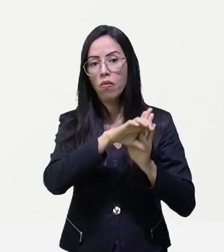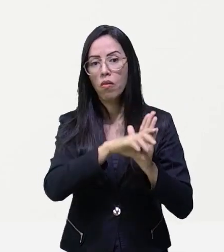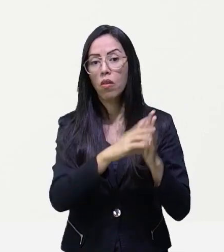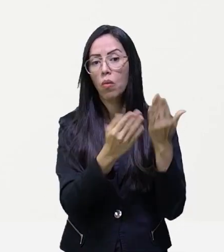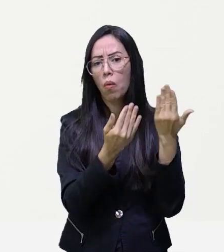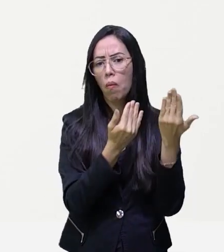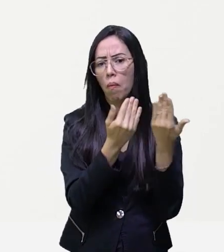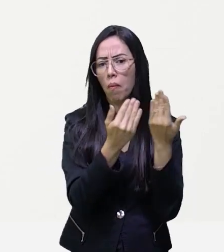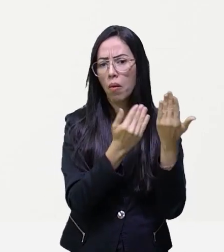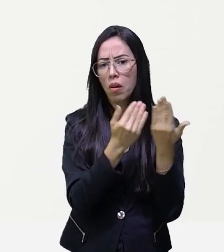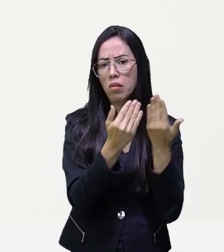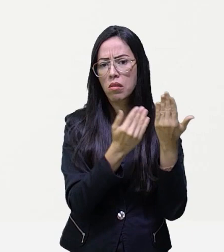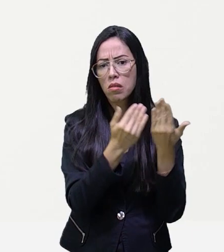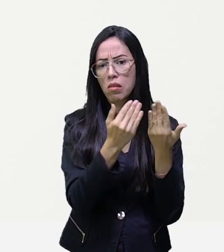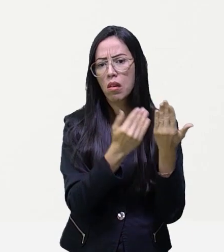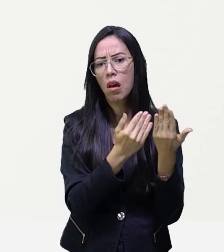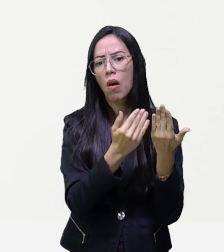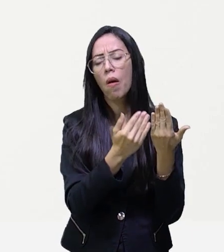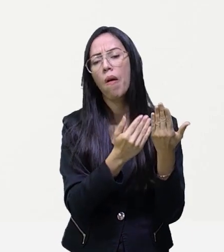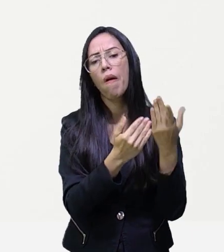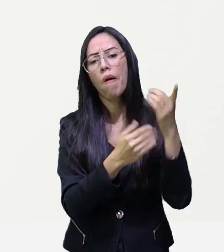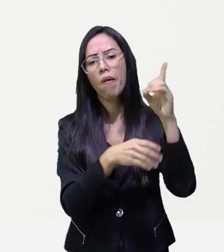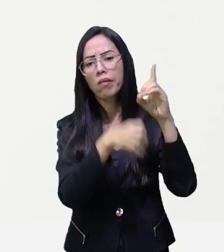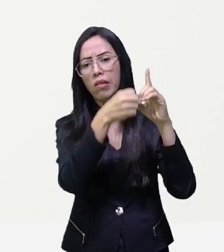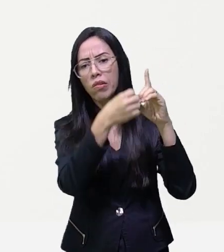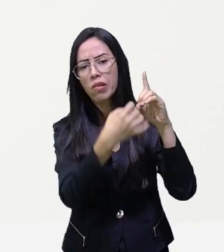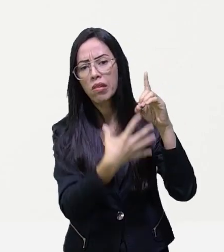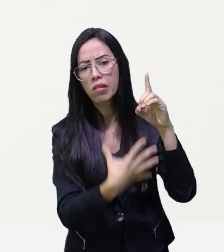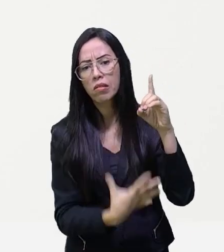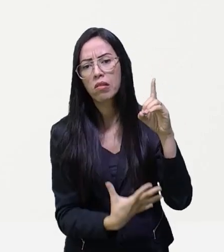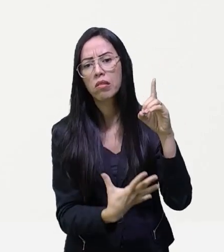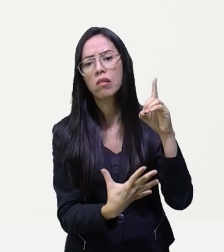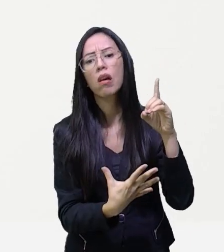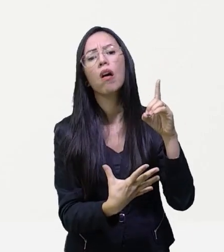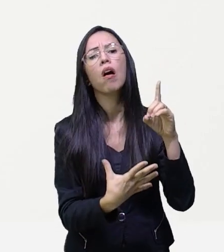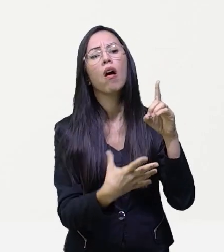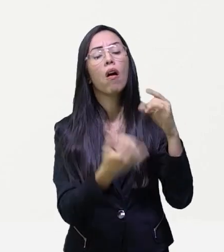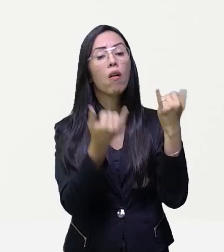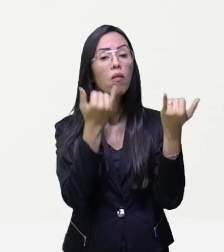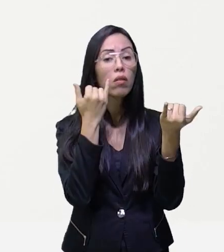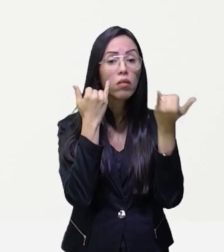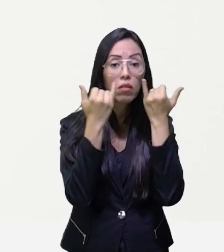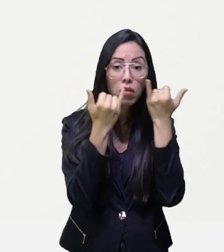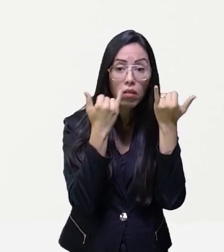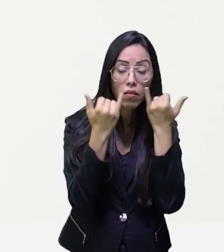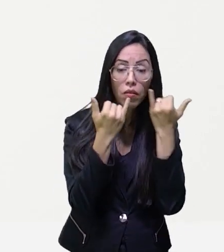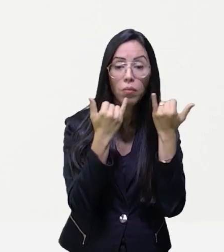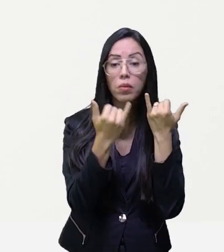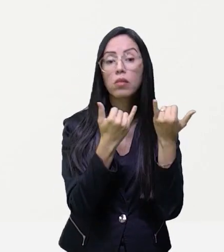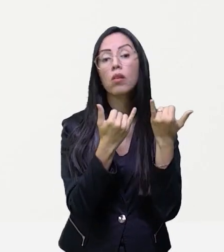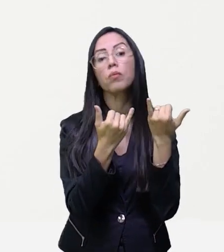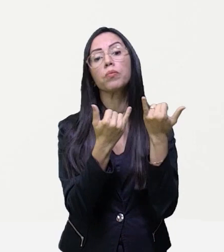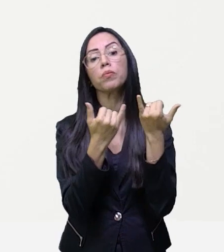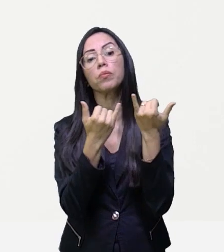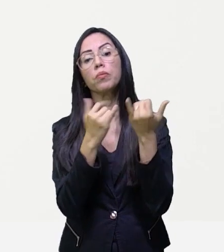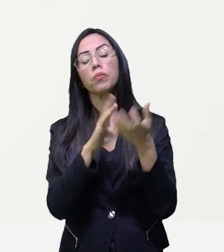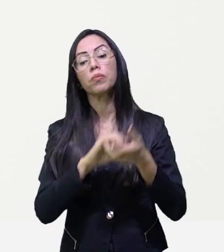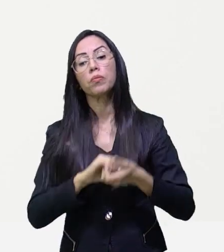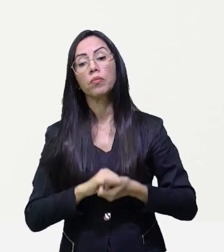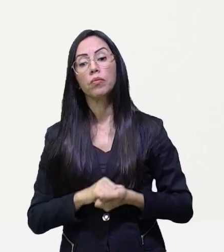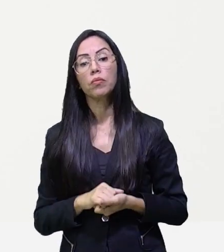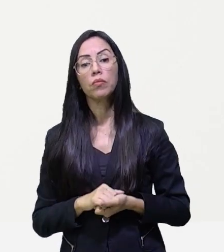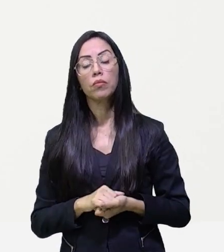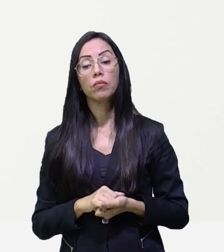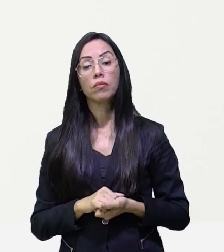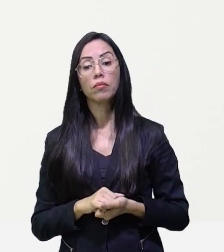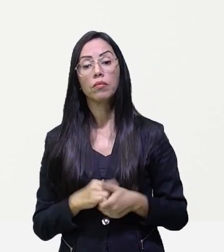Comparação, enumeração, definição, descrição e informação. Olha